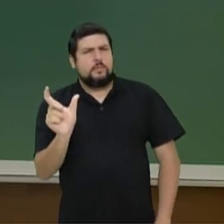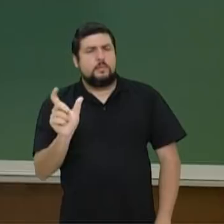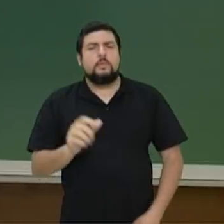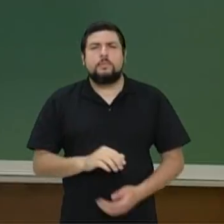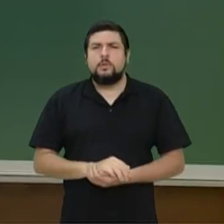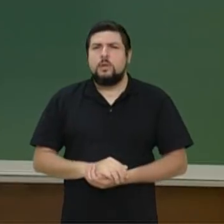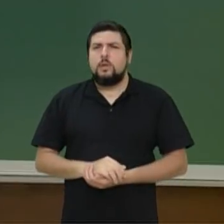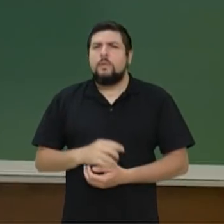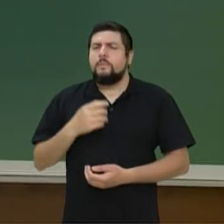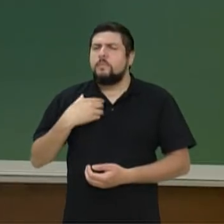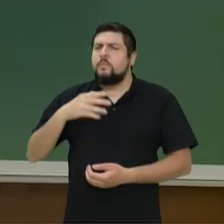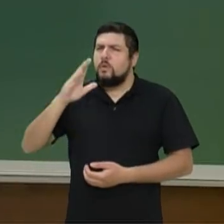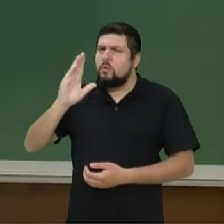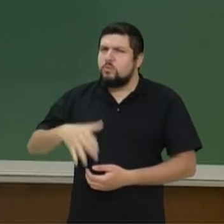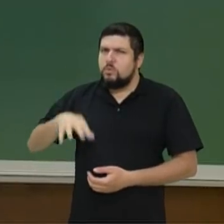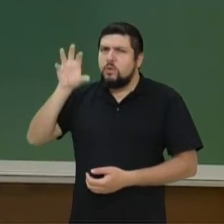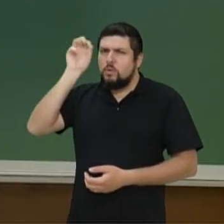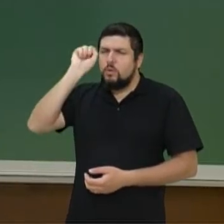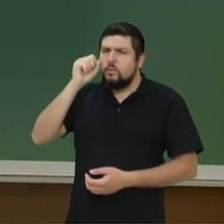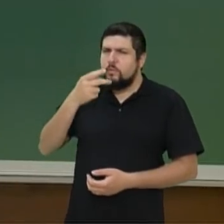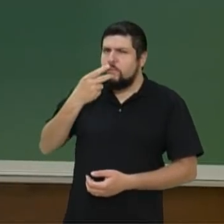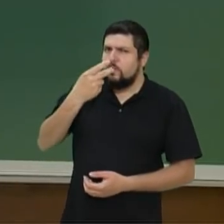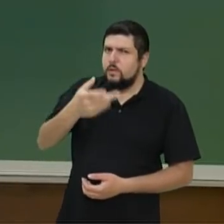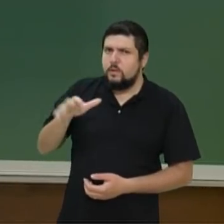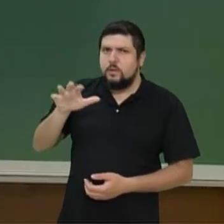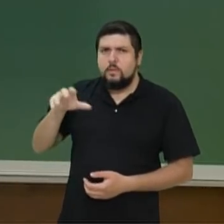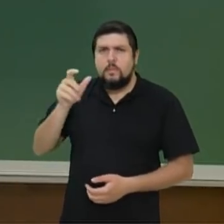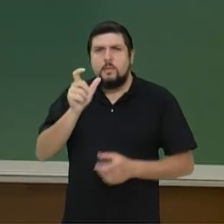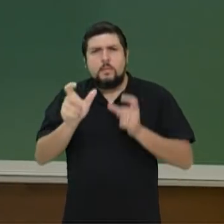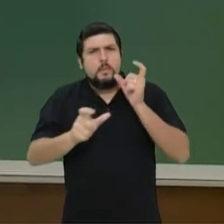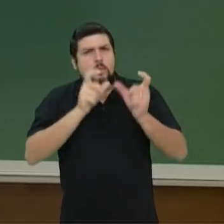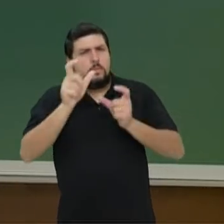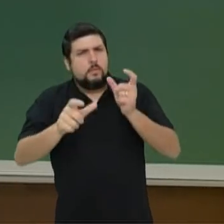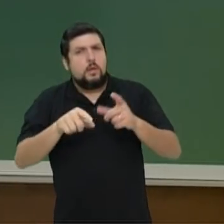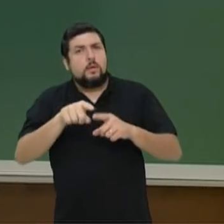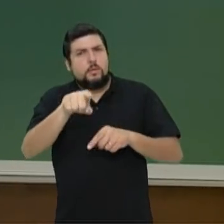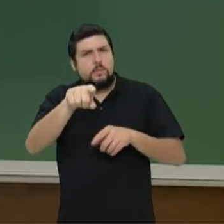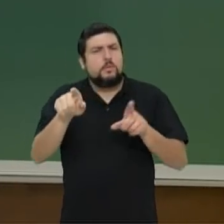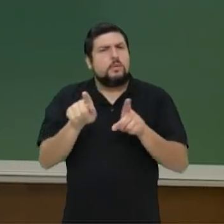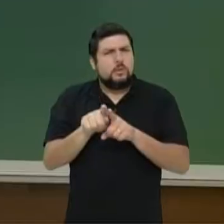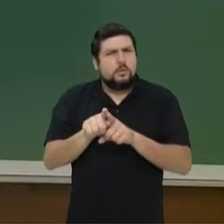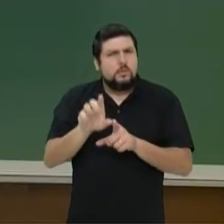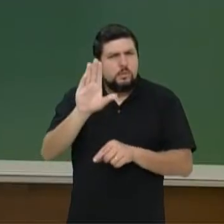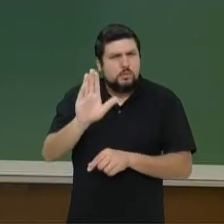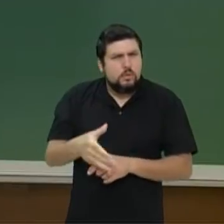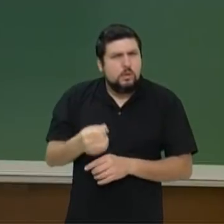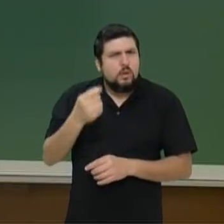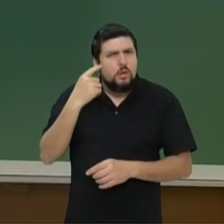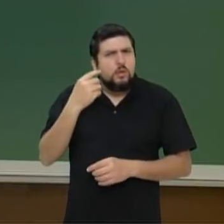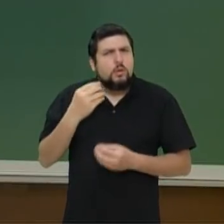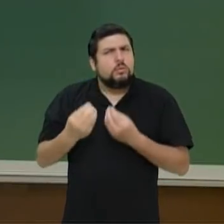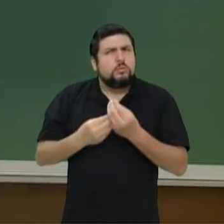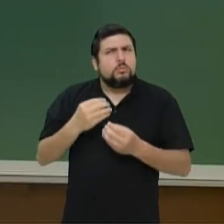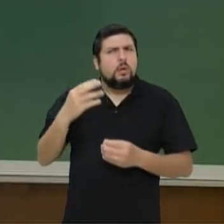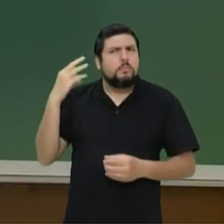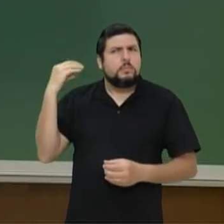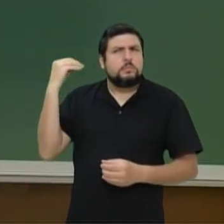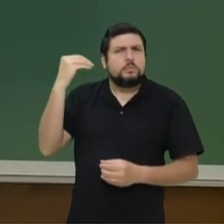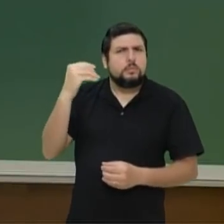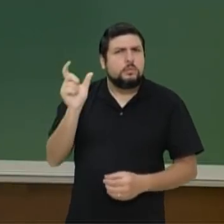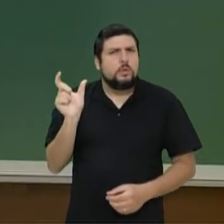essa expressão, esse termo remediação. E você também escutou já? Quando você escutou, você